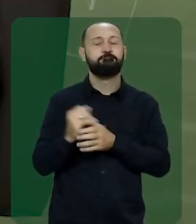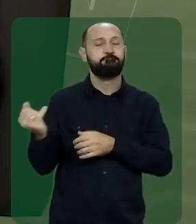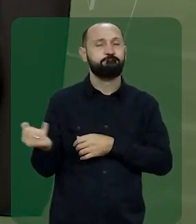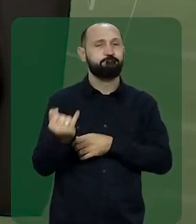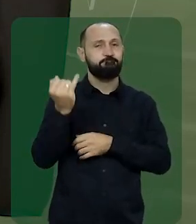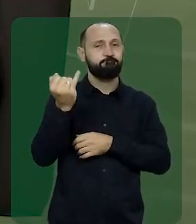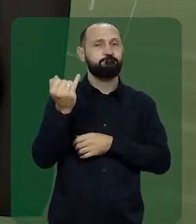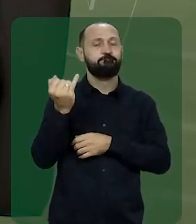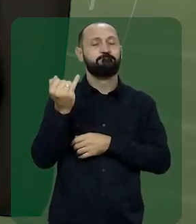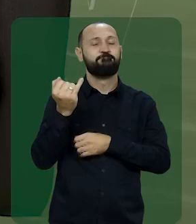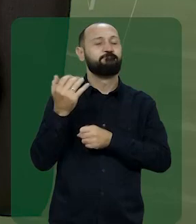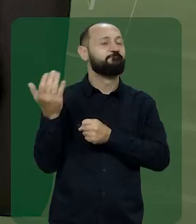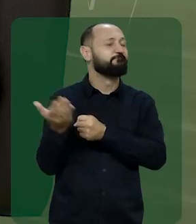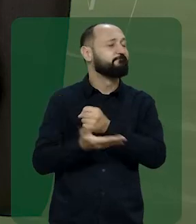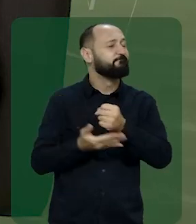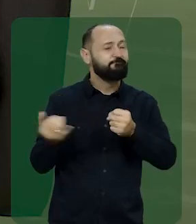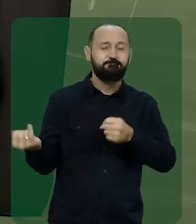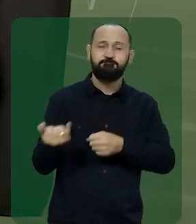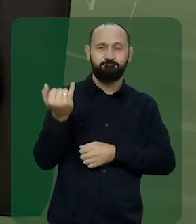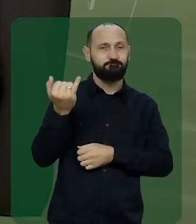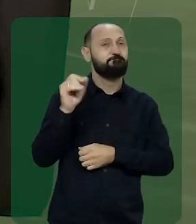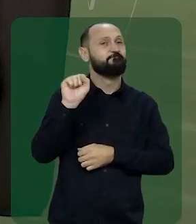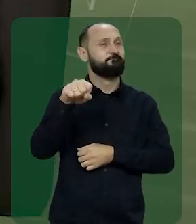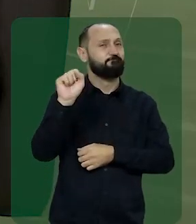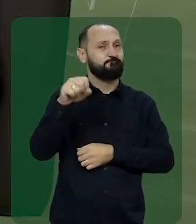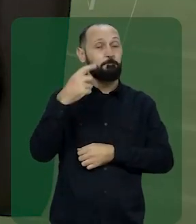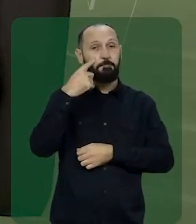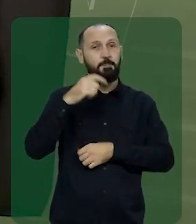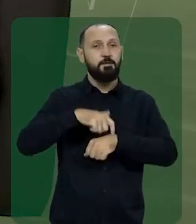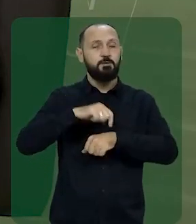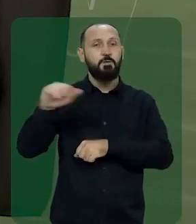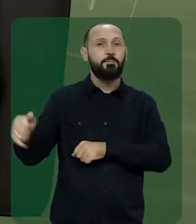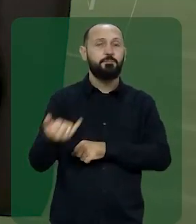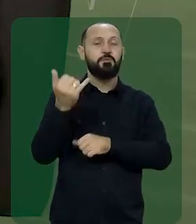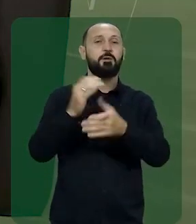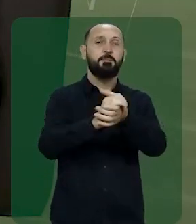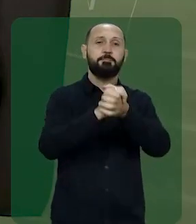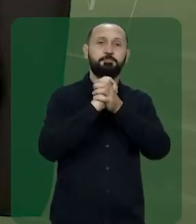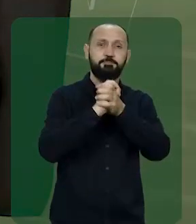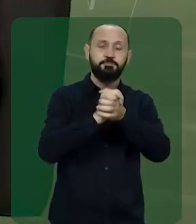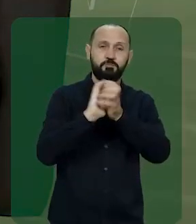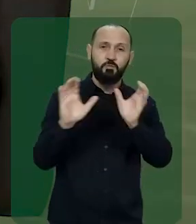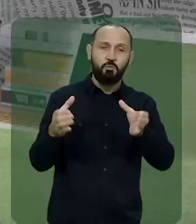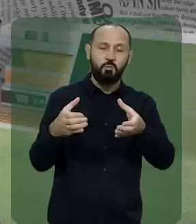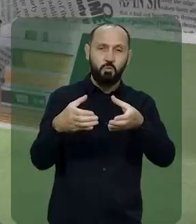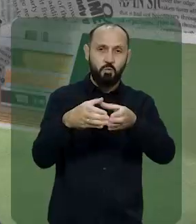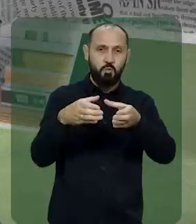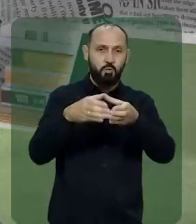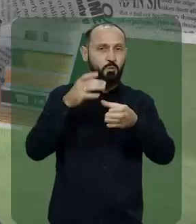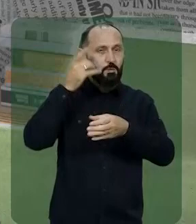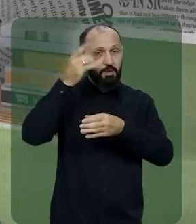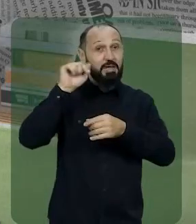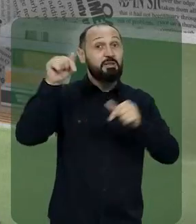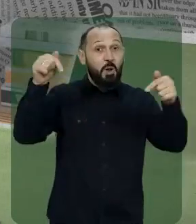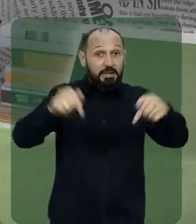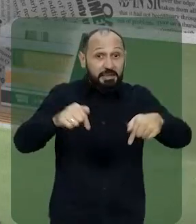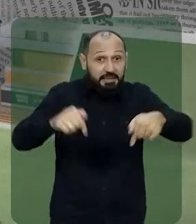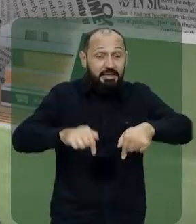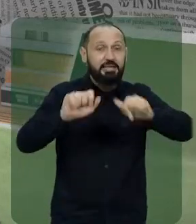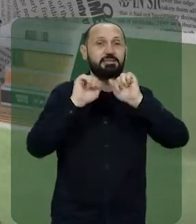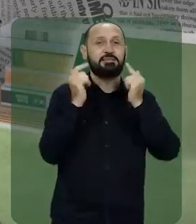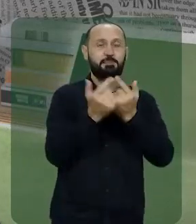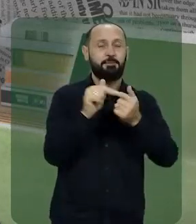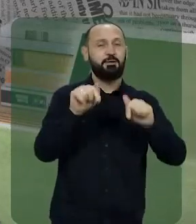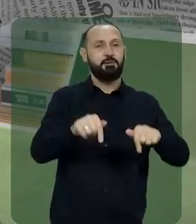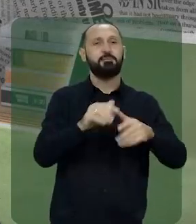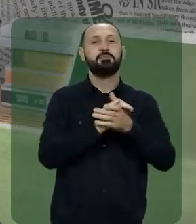legislativo, o judiciário, né, os conselhos e os municípios? É fundamental, sem dúvida, Jaqueline,